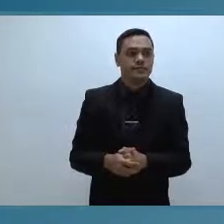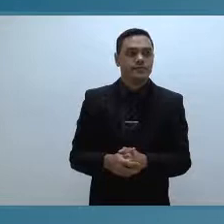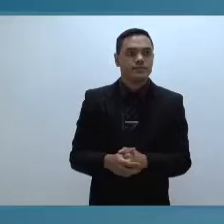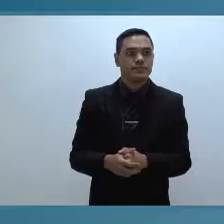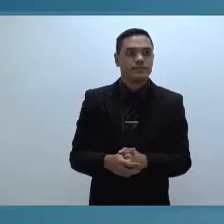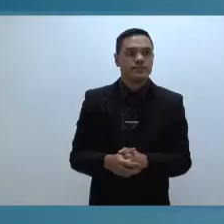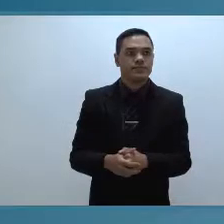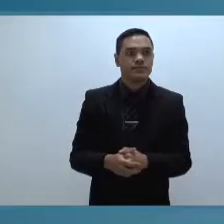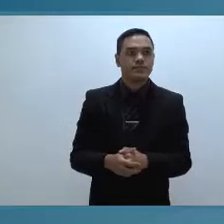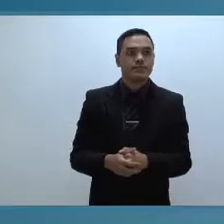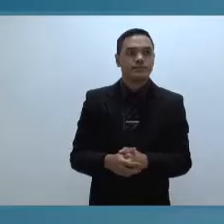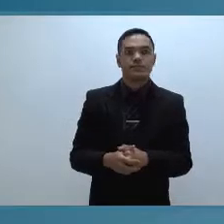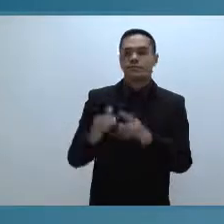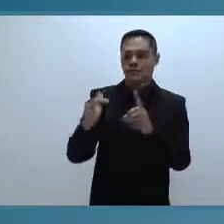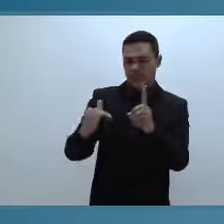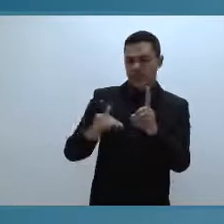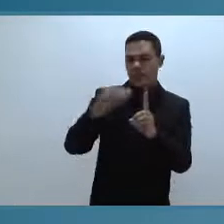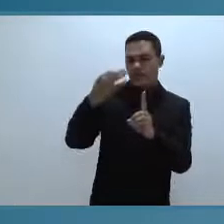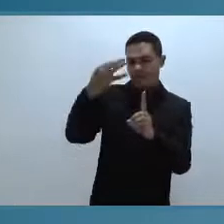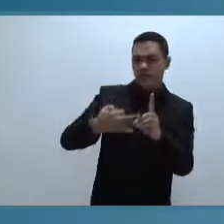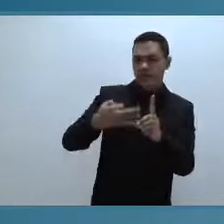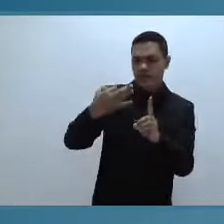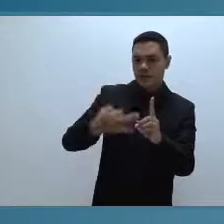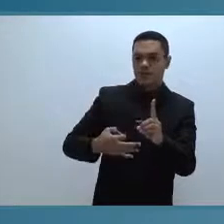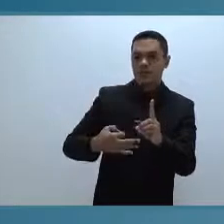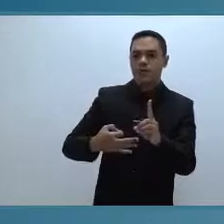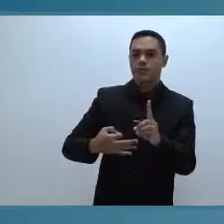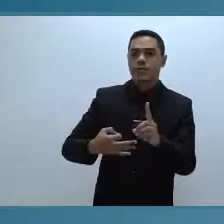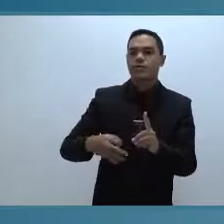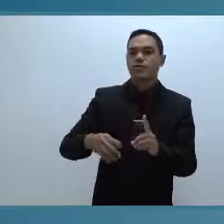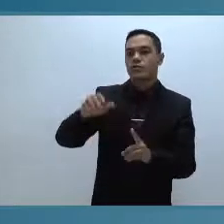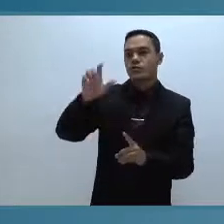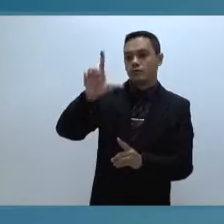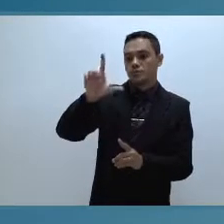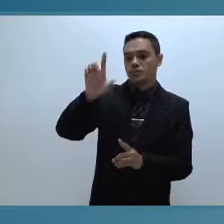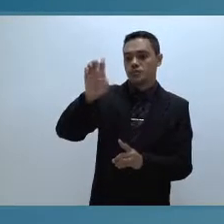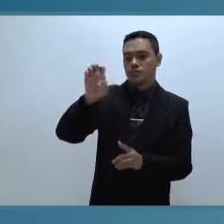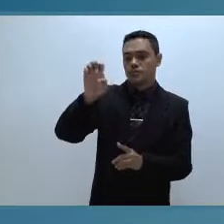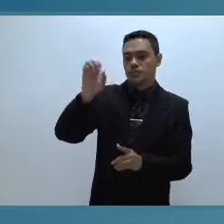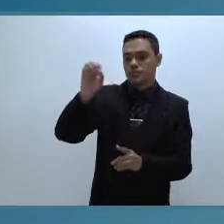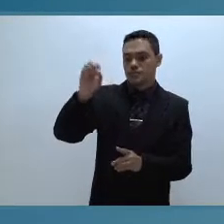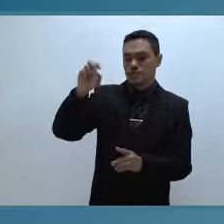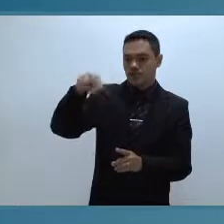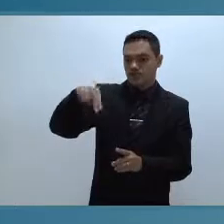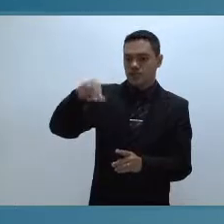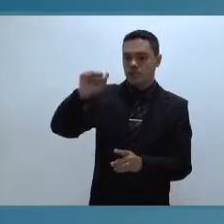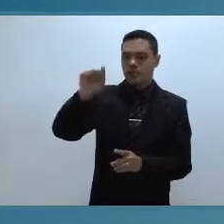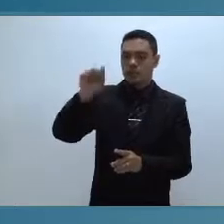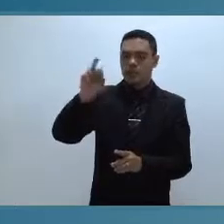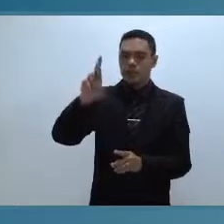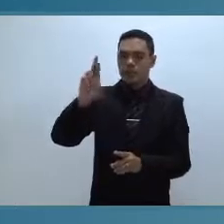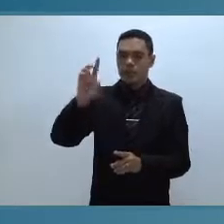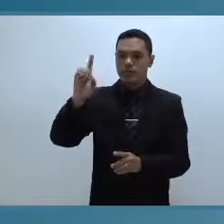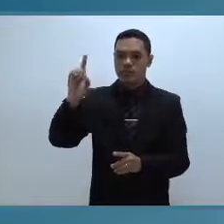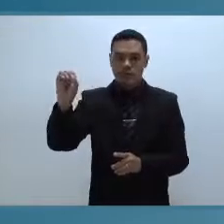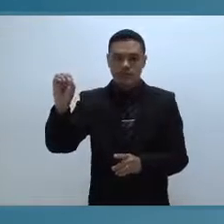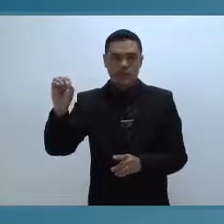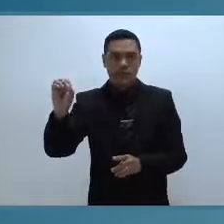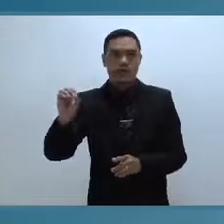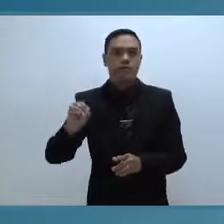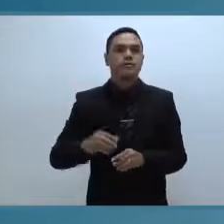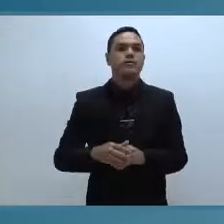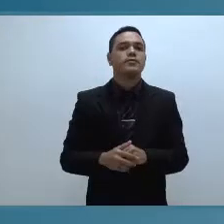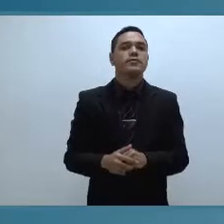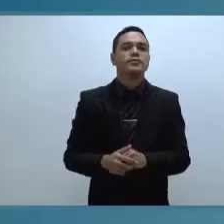Desembargadora, só acrescentando a fala do desembargador Leonardo, que depois daquela empresa grande que foi para lá, por Vitória do Xingu,